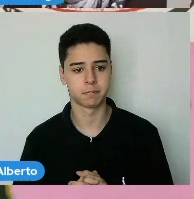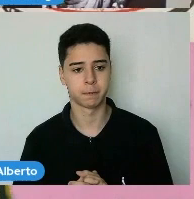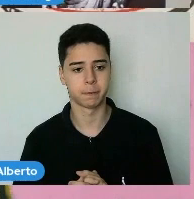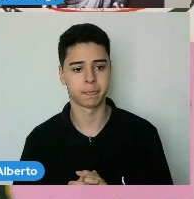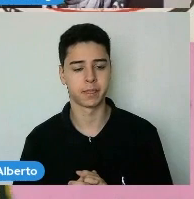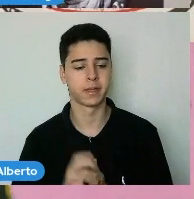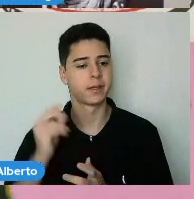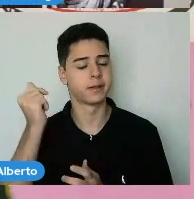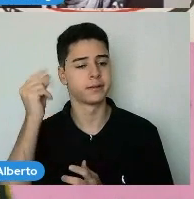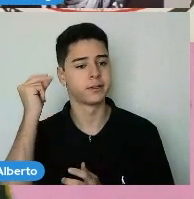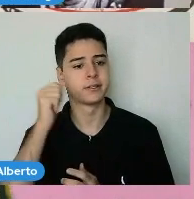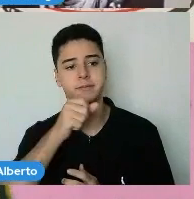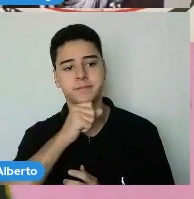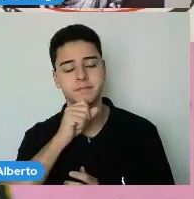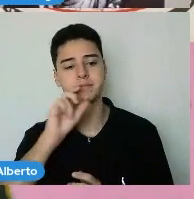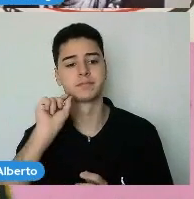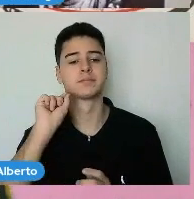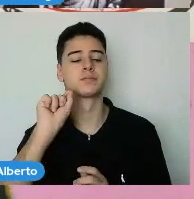clássicas que o